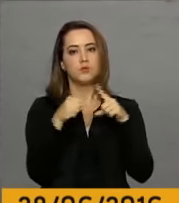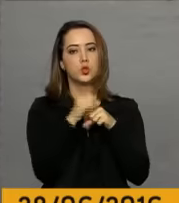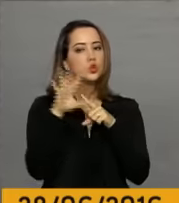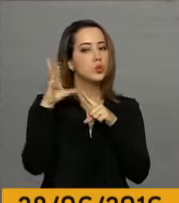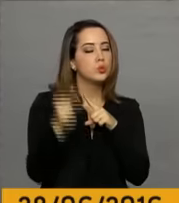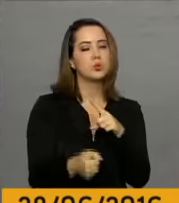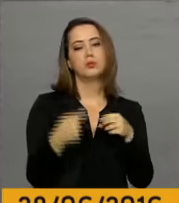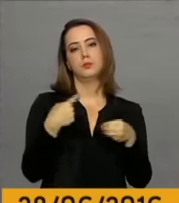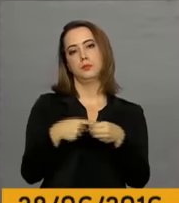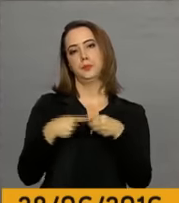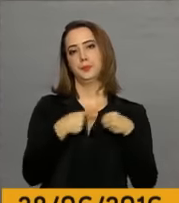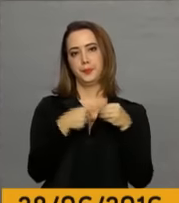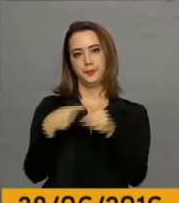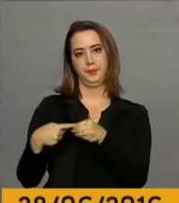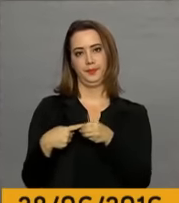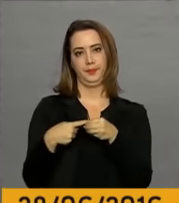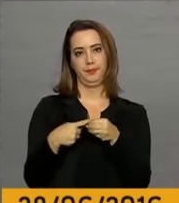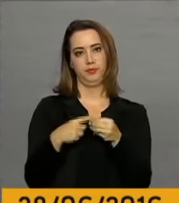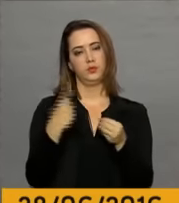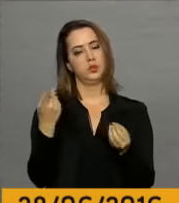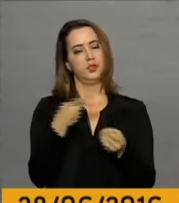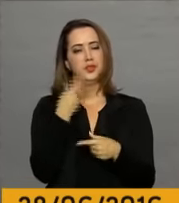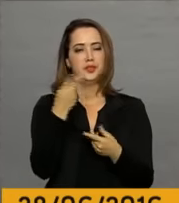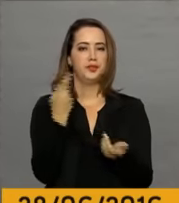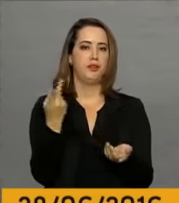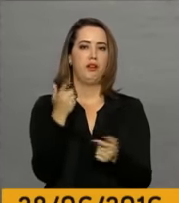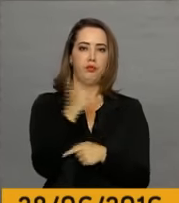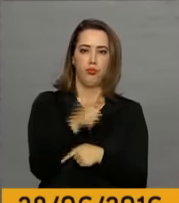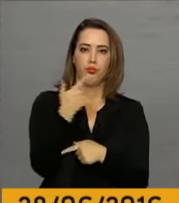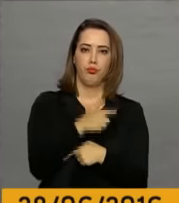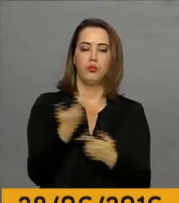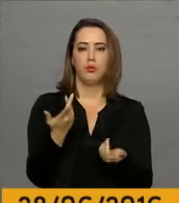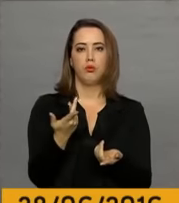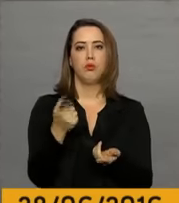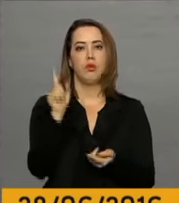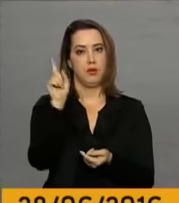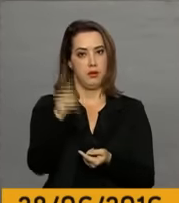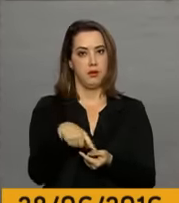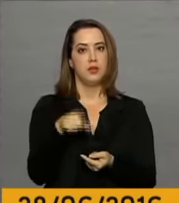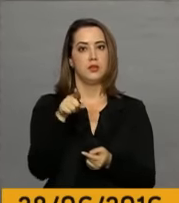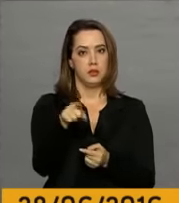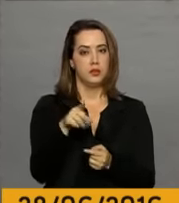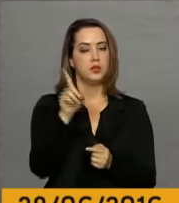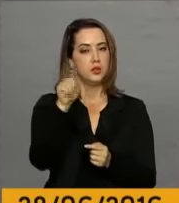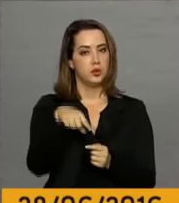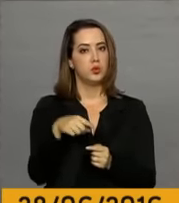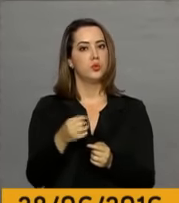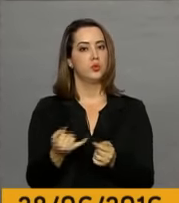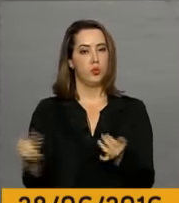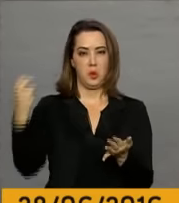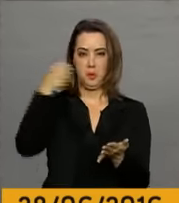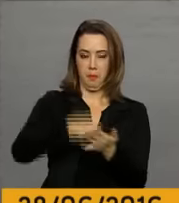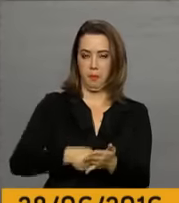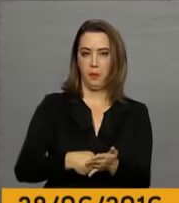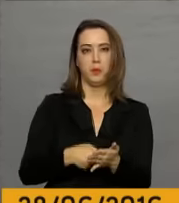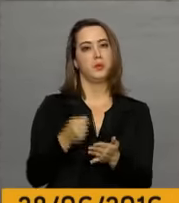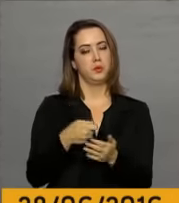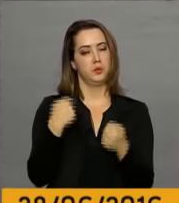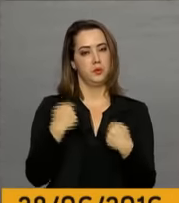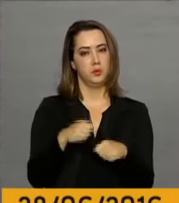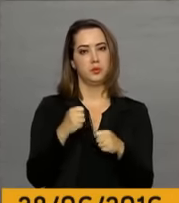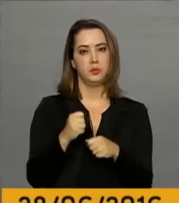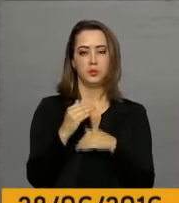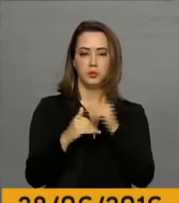essa região sem dizer sem ressaltar sem repetir por óbvio que isto gerará tributos que isto gerará